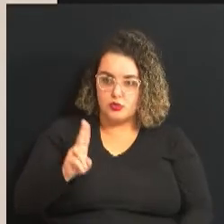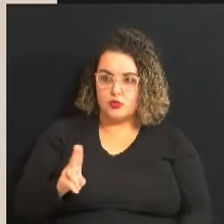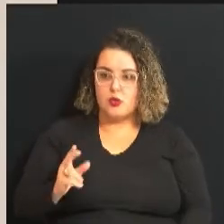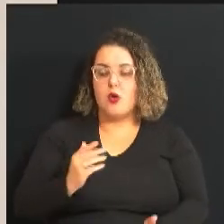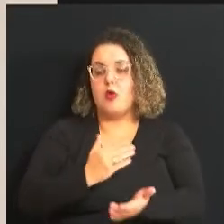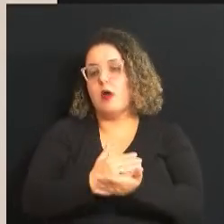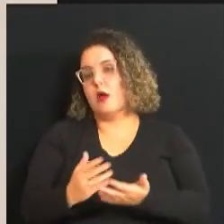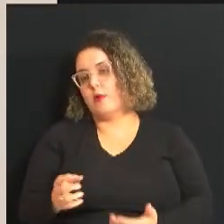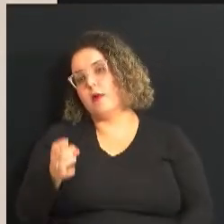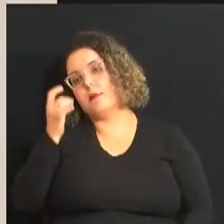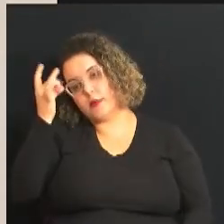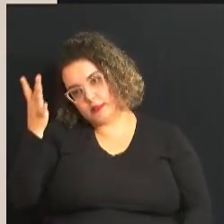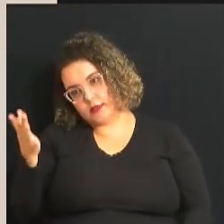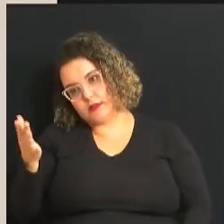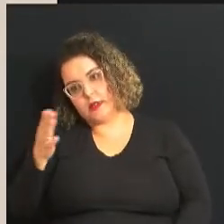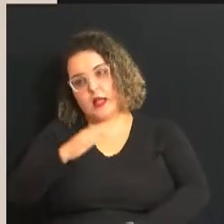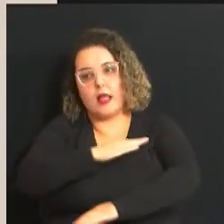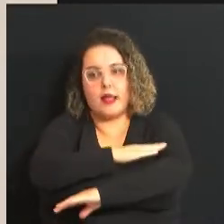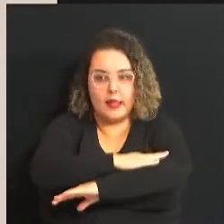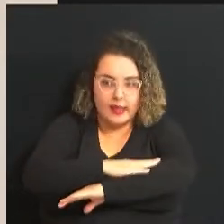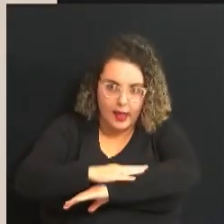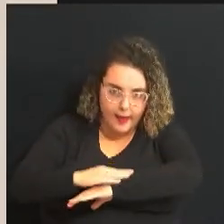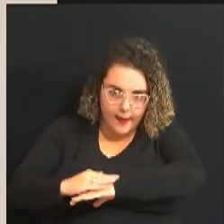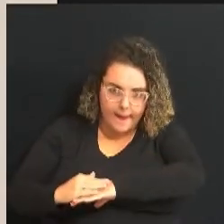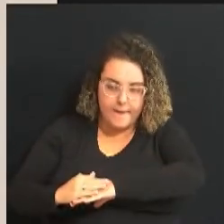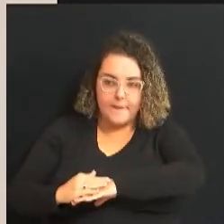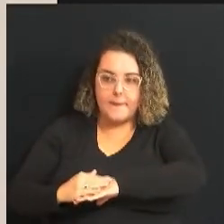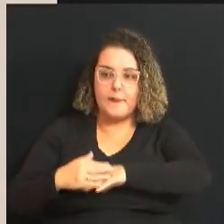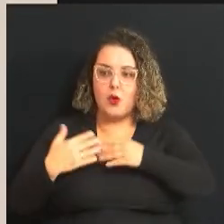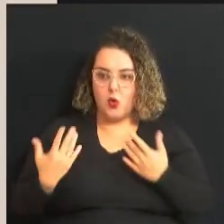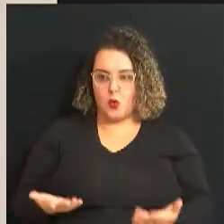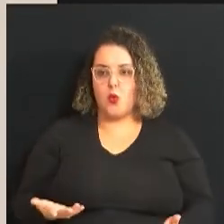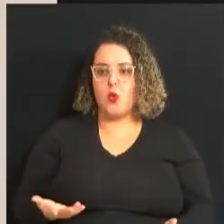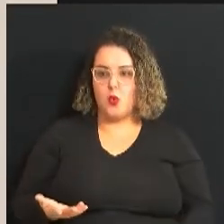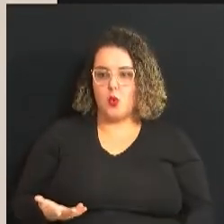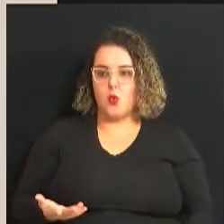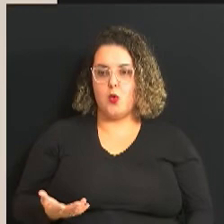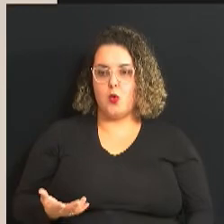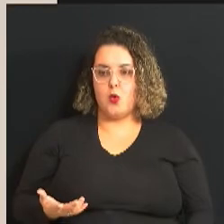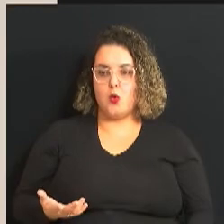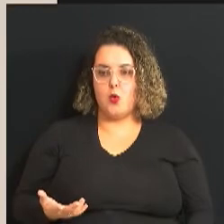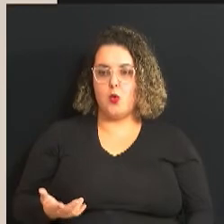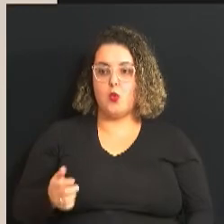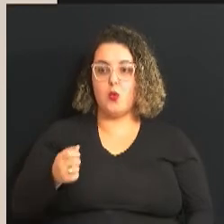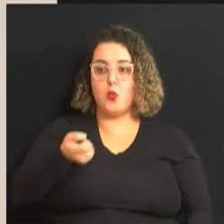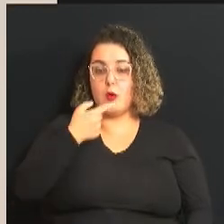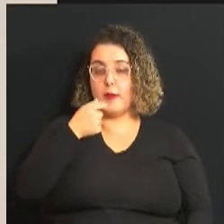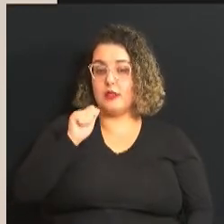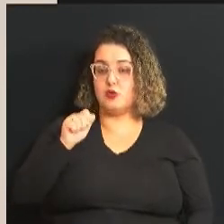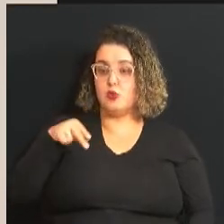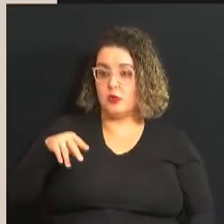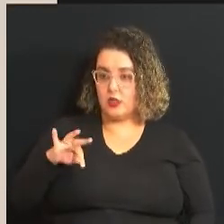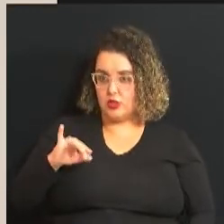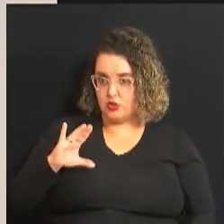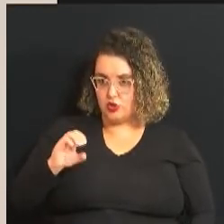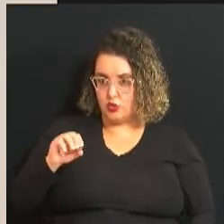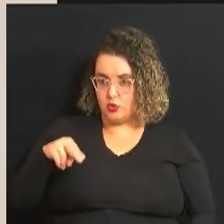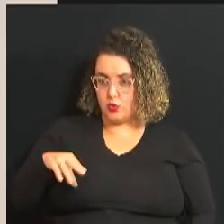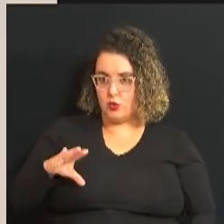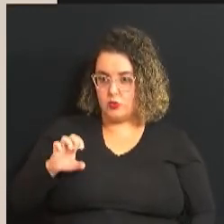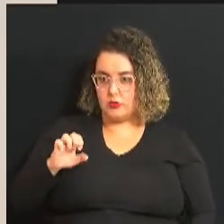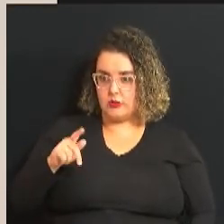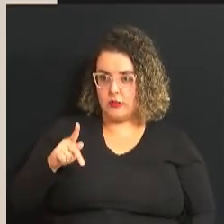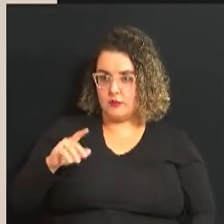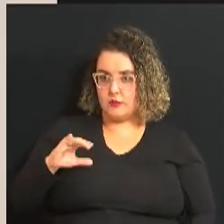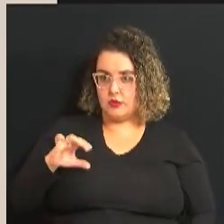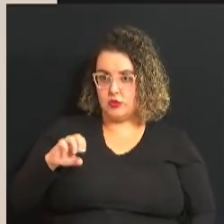responder, que é a da pele, tá? O anticoncepcional, quando a gente fala anticoncepcional, vamos voltar lá no início da nossa entrevista,